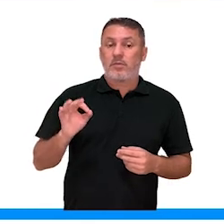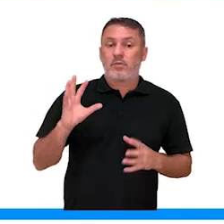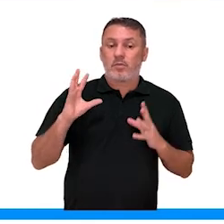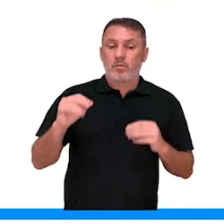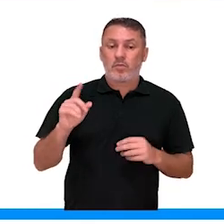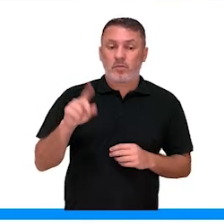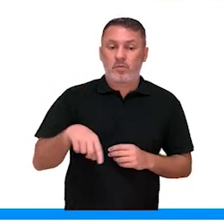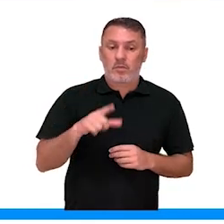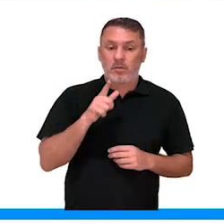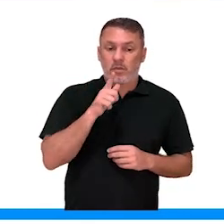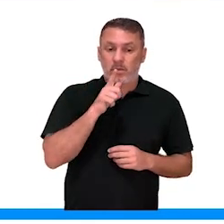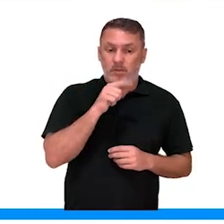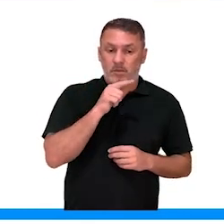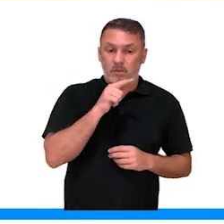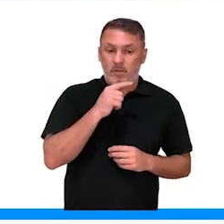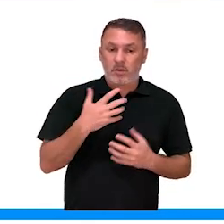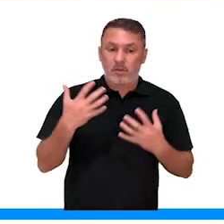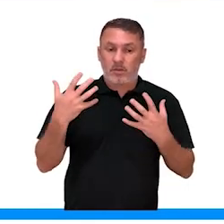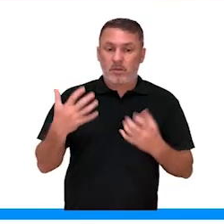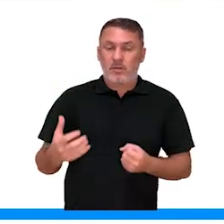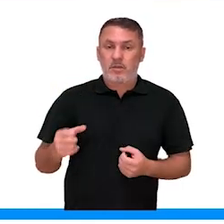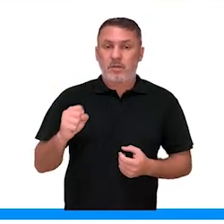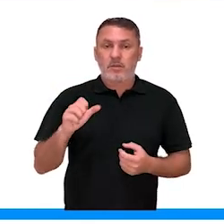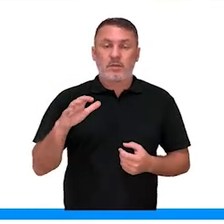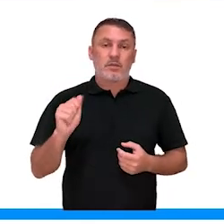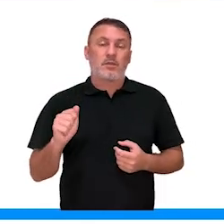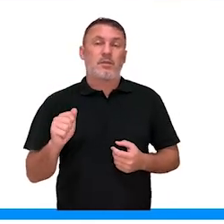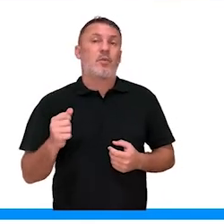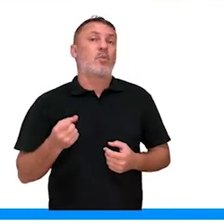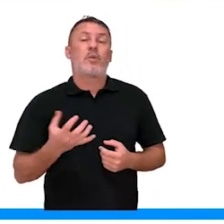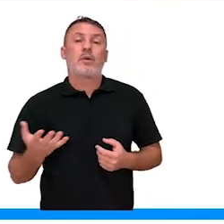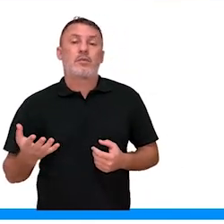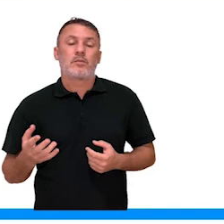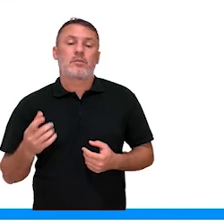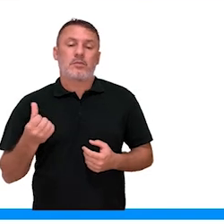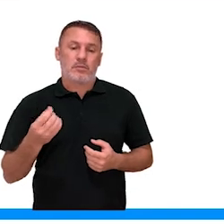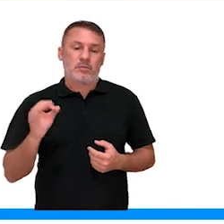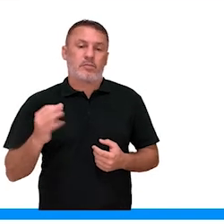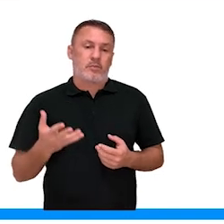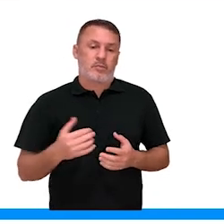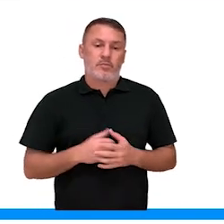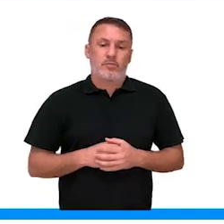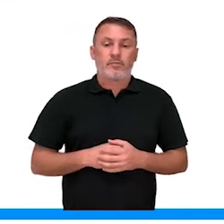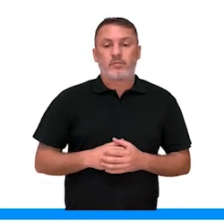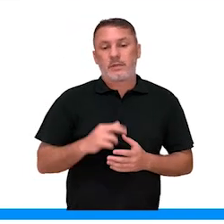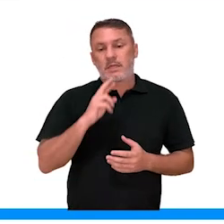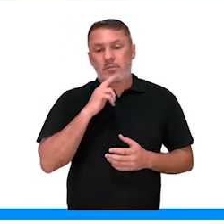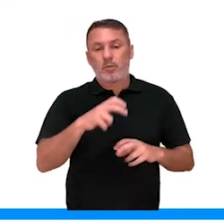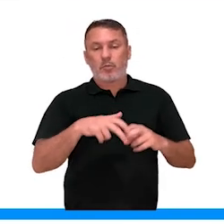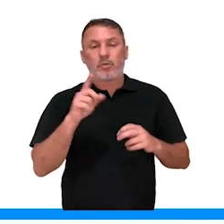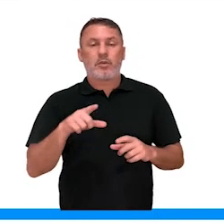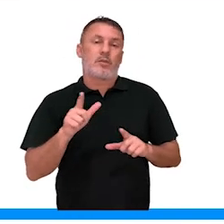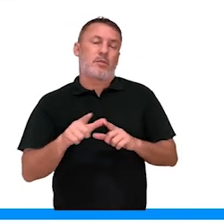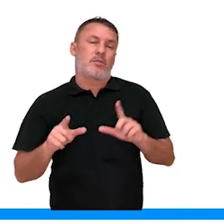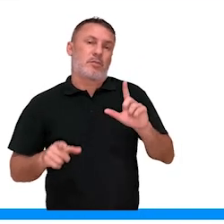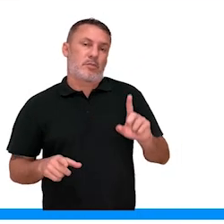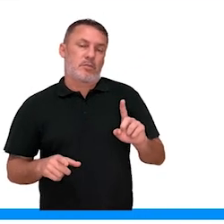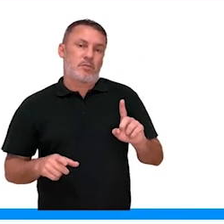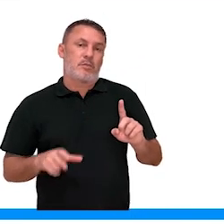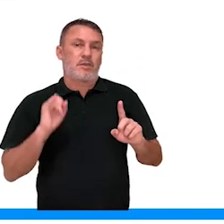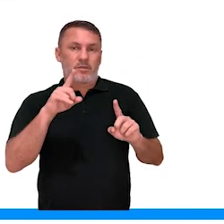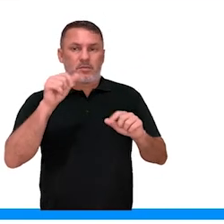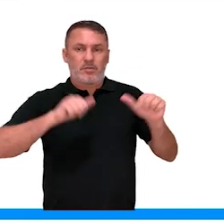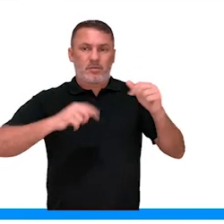40%, que era o de massa seca. Quanto que ele obtinha, então, de água? 60%. Portanto,